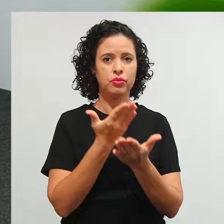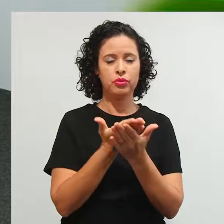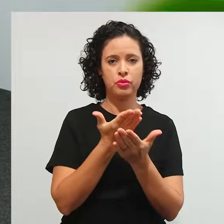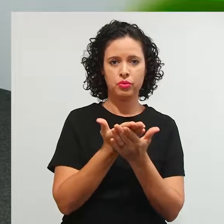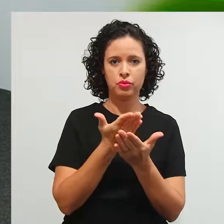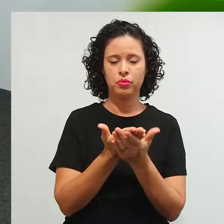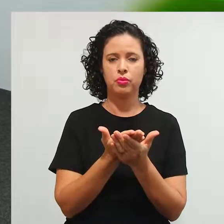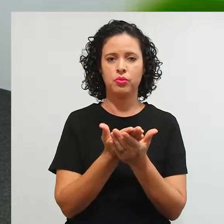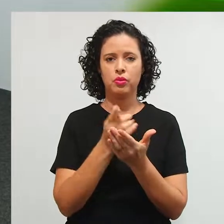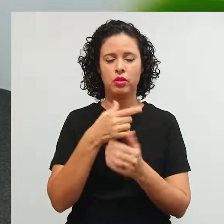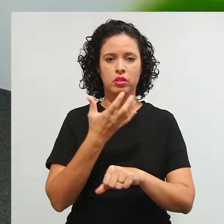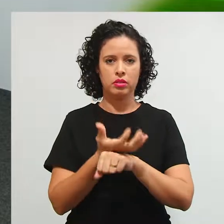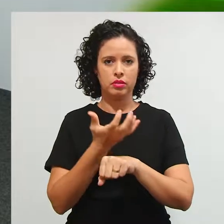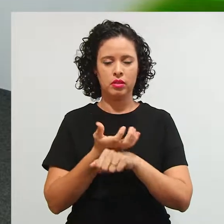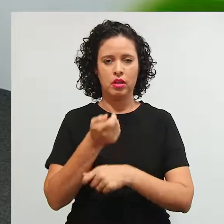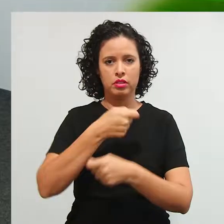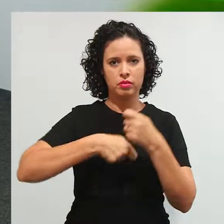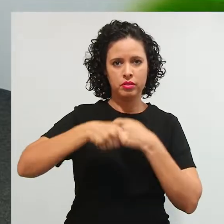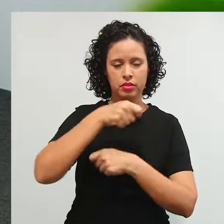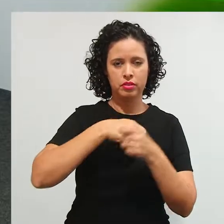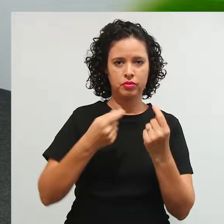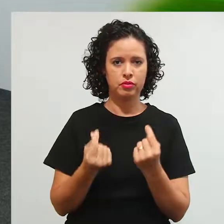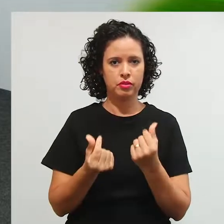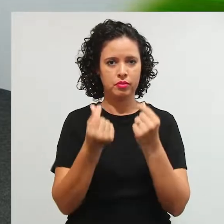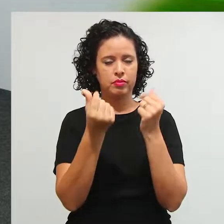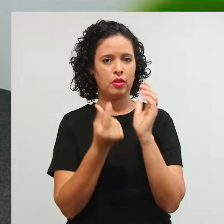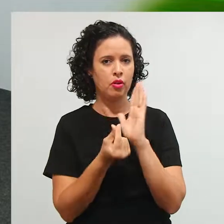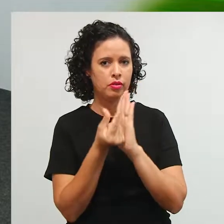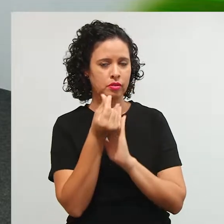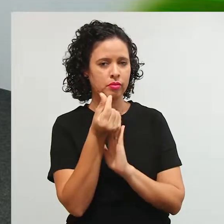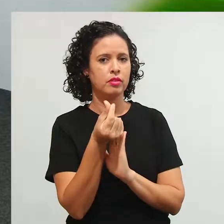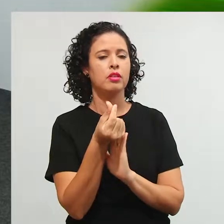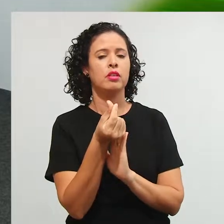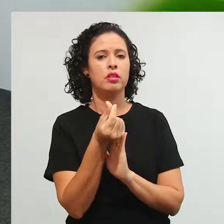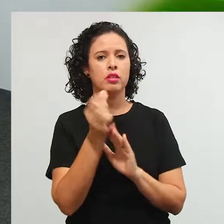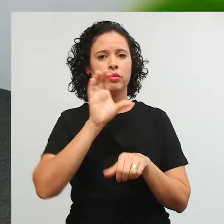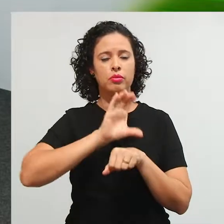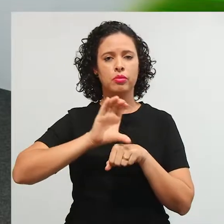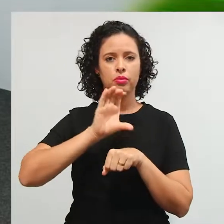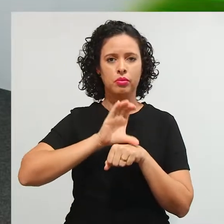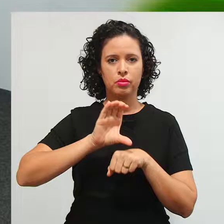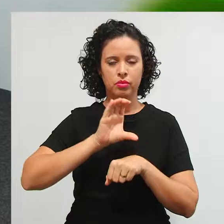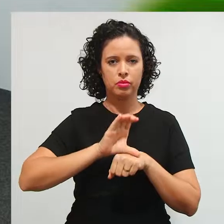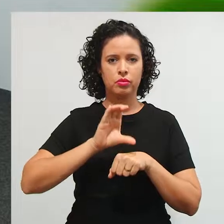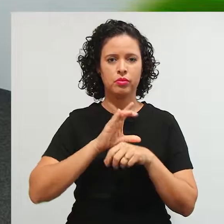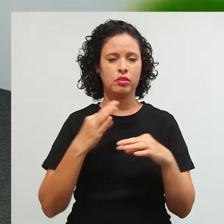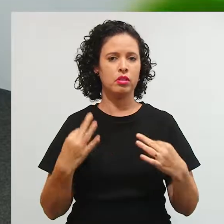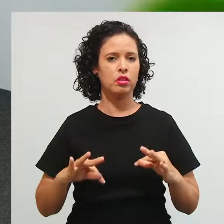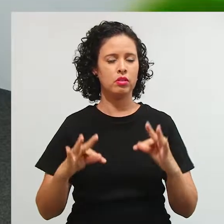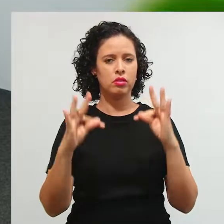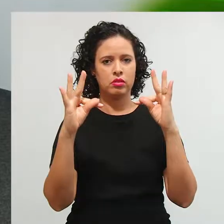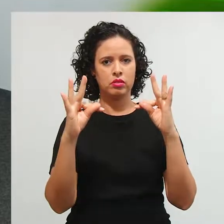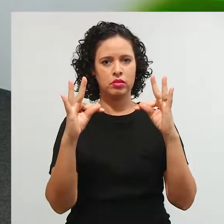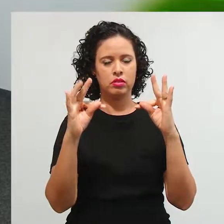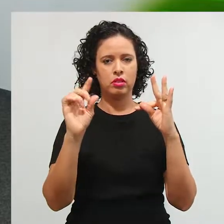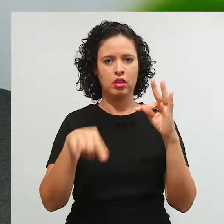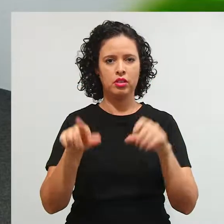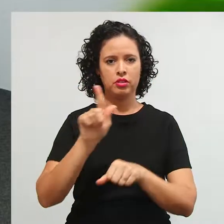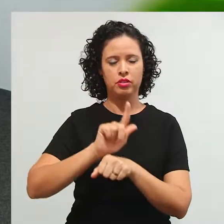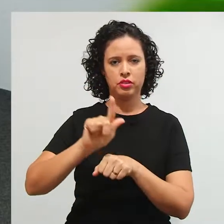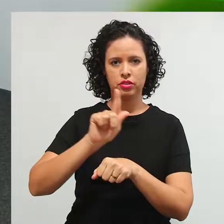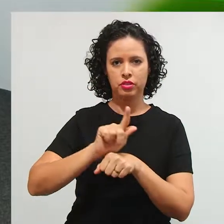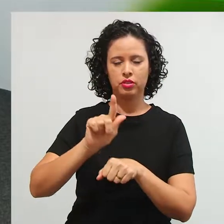da disciplina de Administração Financeira e Orçamentária do curso de Tecnologia em